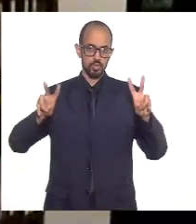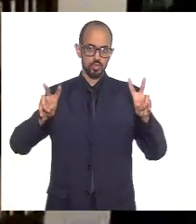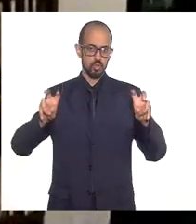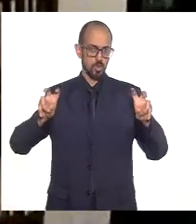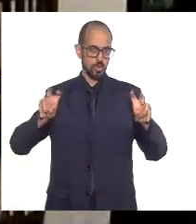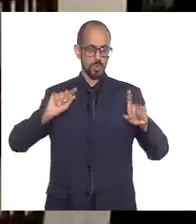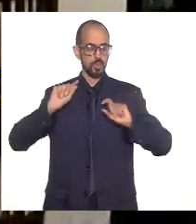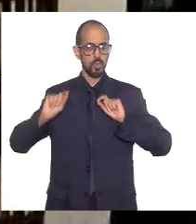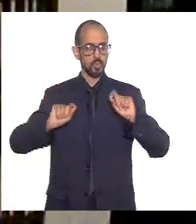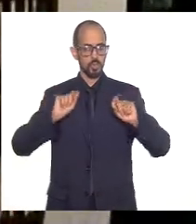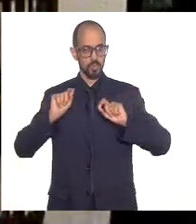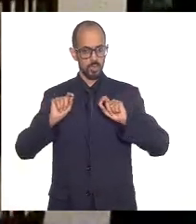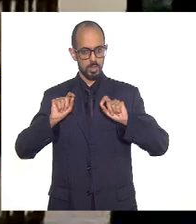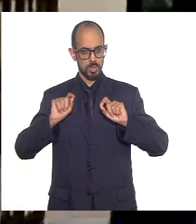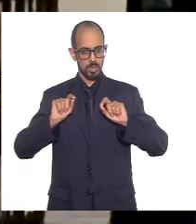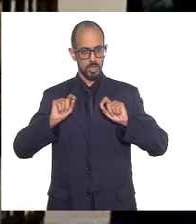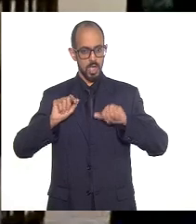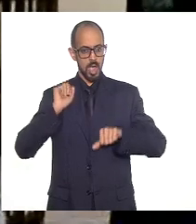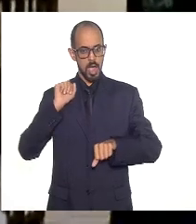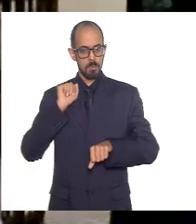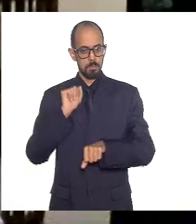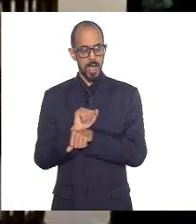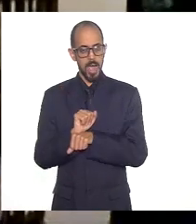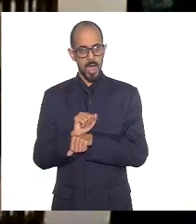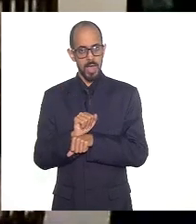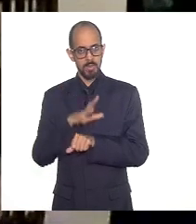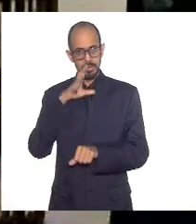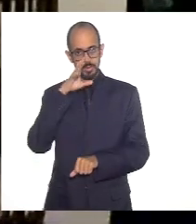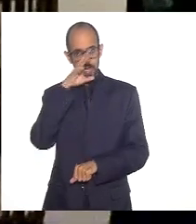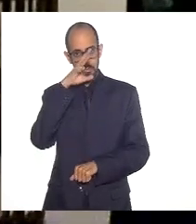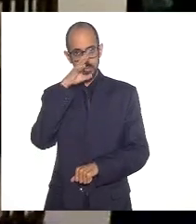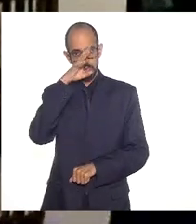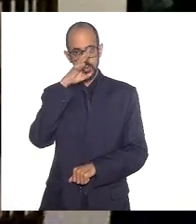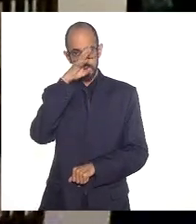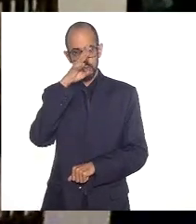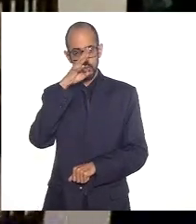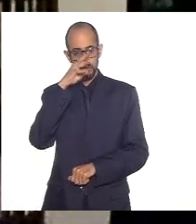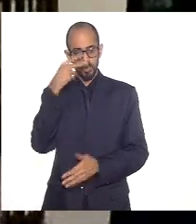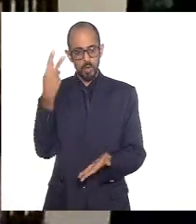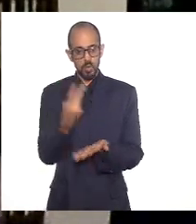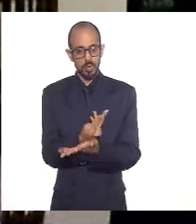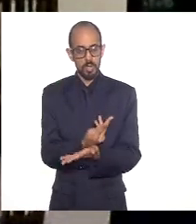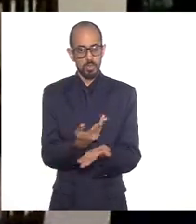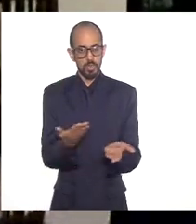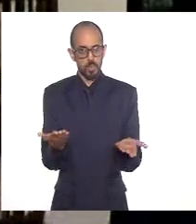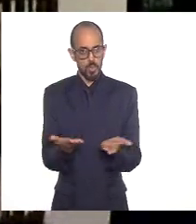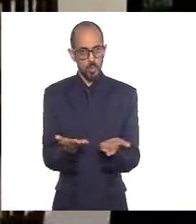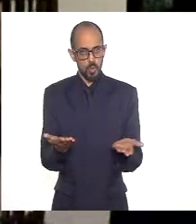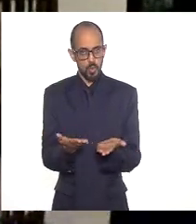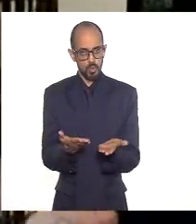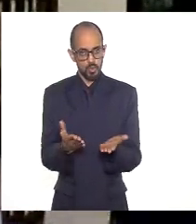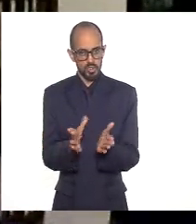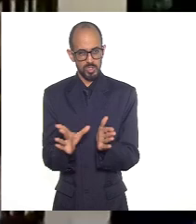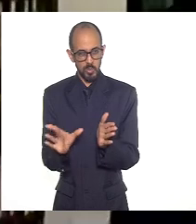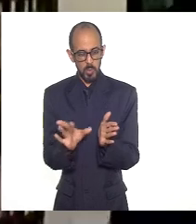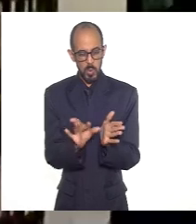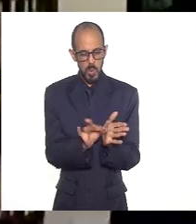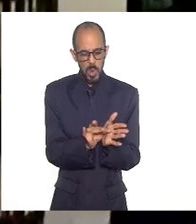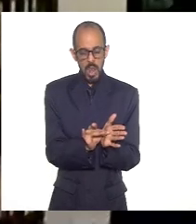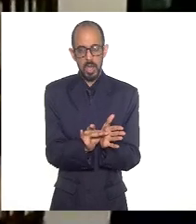relacionadas a eliminar os absurdos que hoje encontram-se